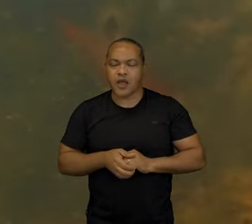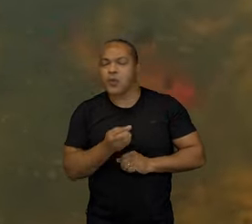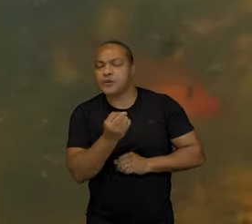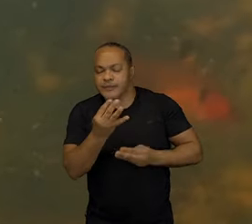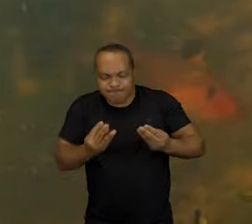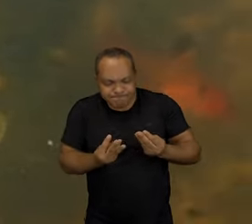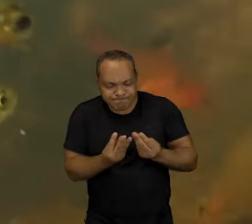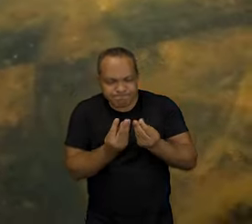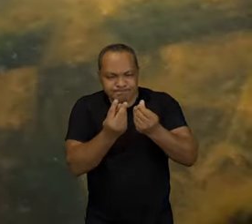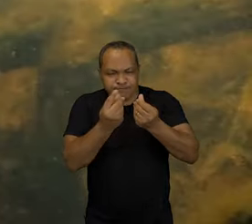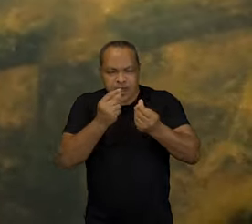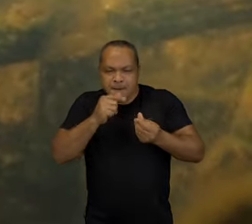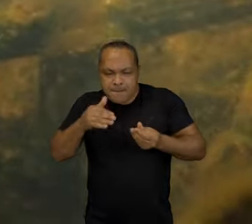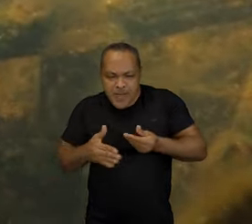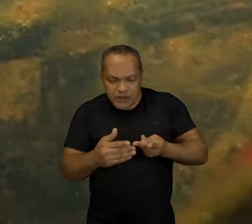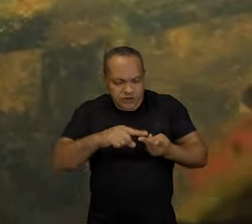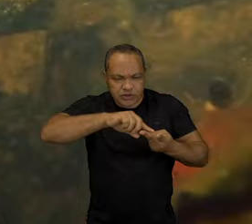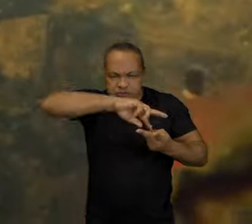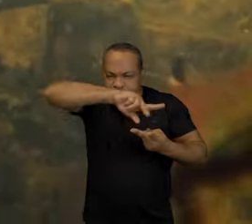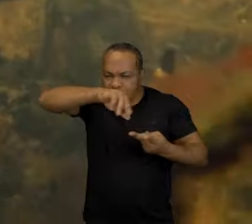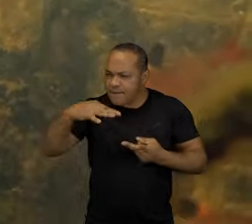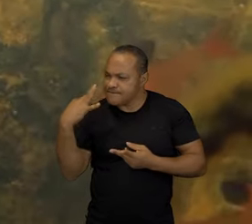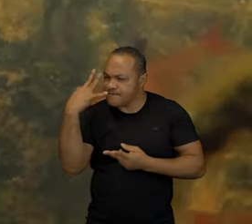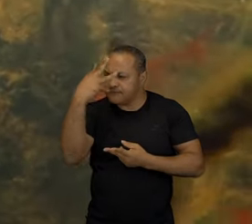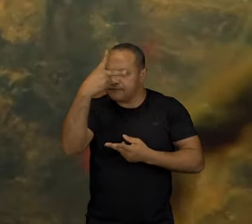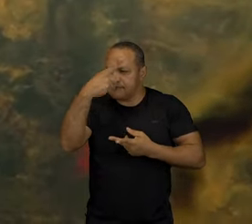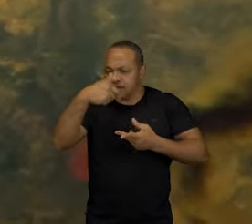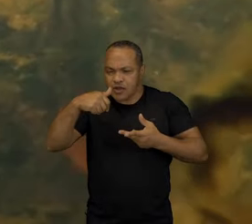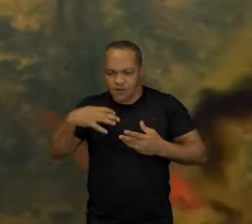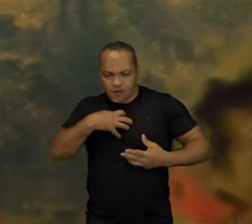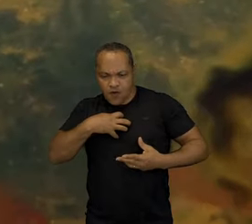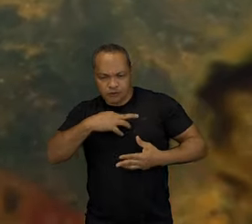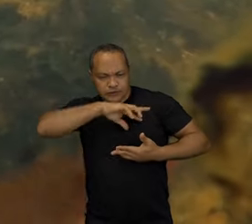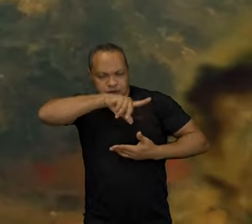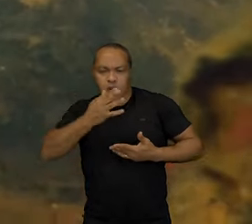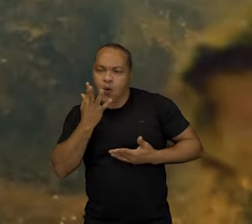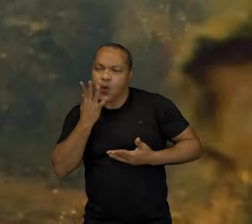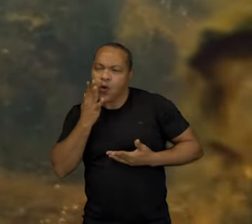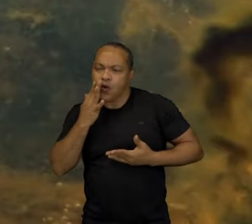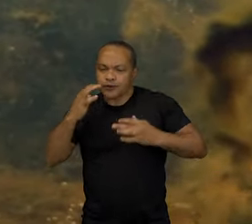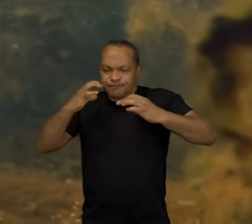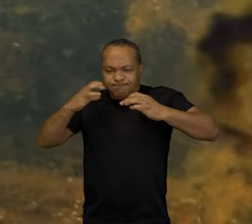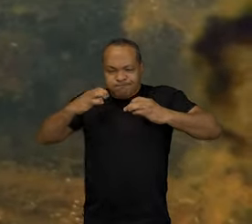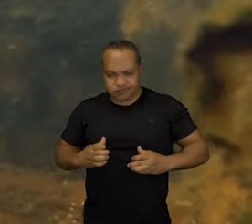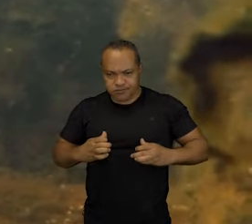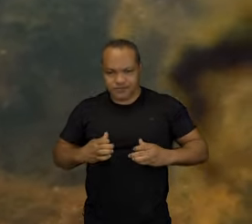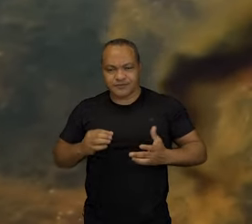Tamanha riqueza de espécies se reflete numa deslumbrante variedade de formatos, cores e